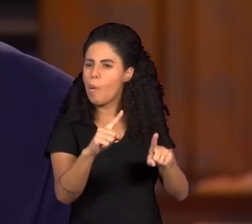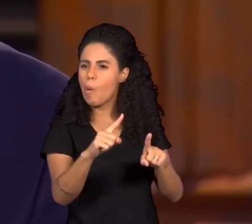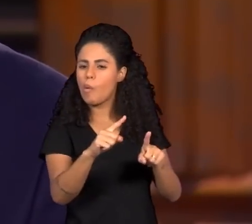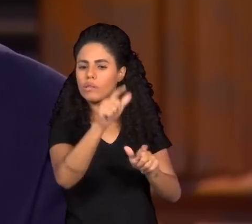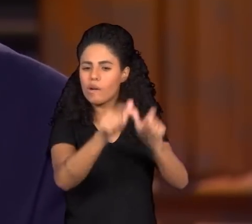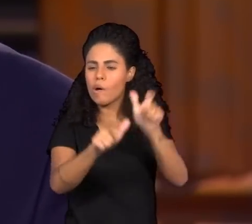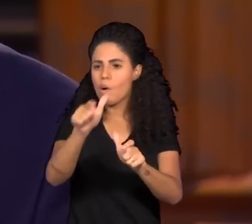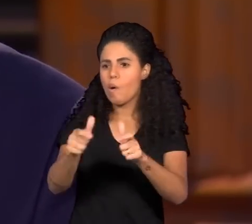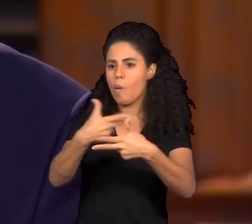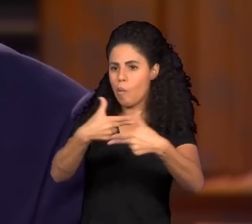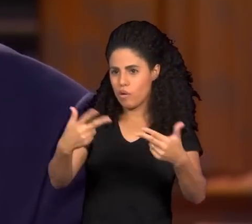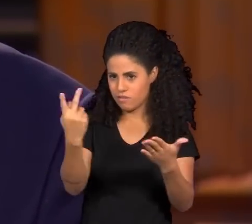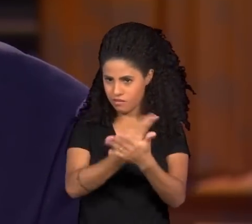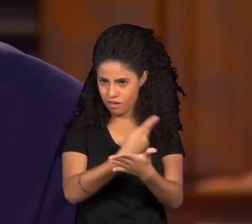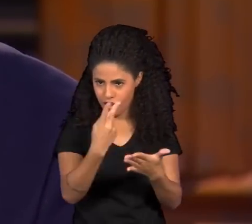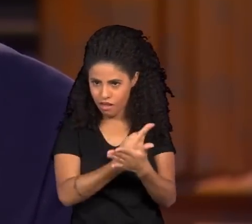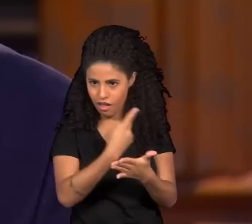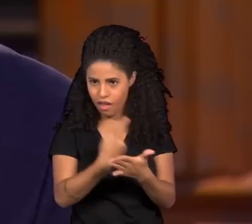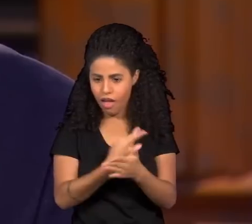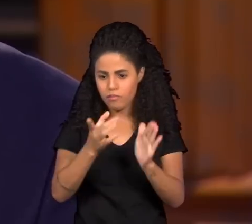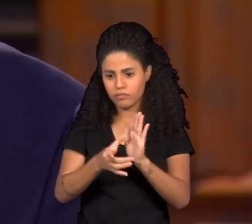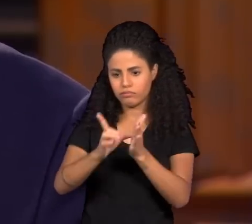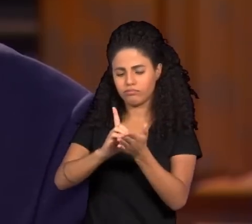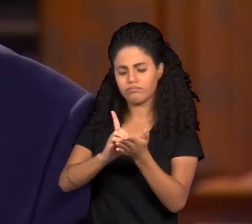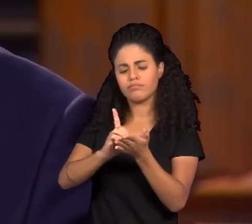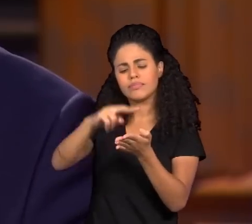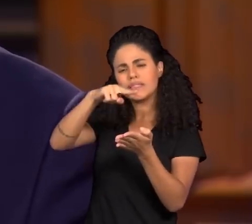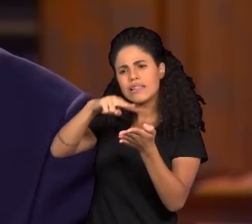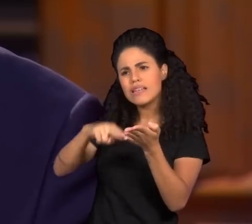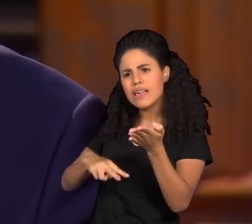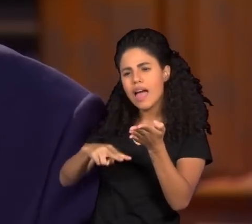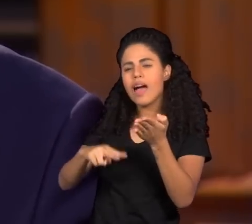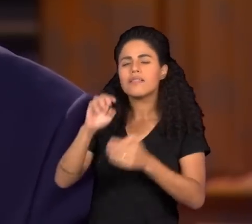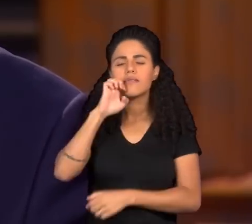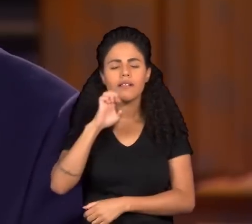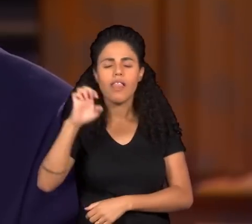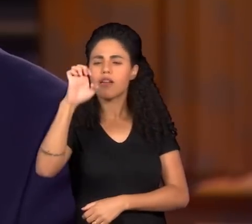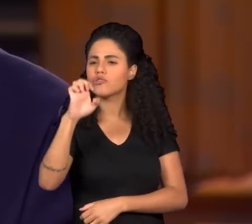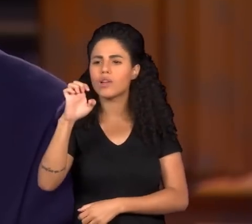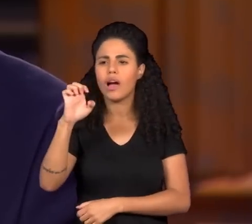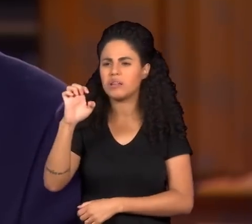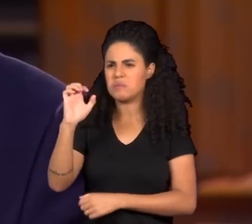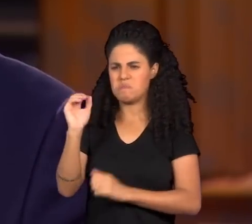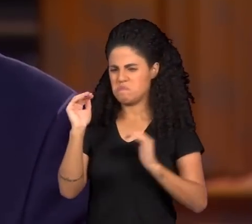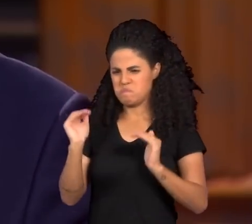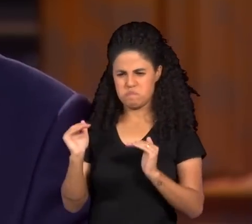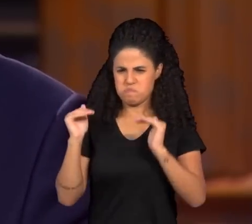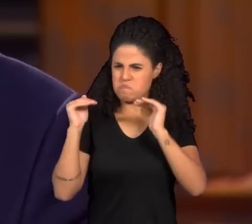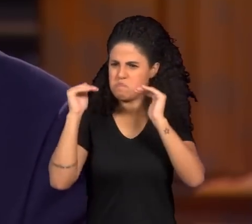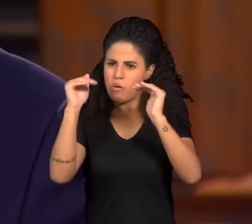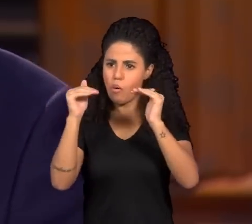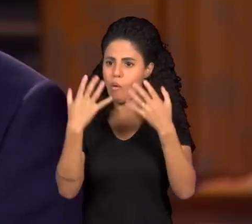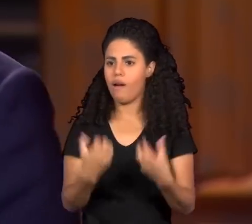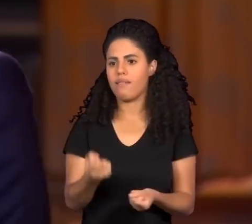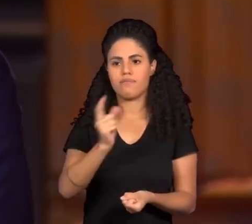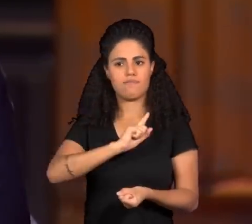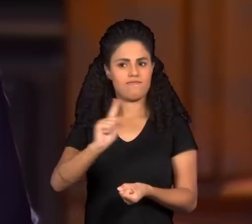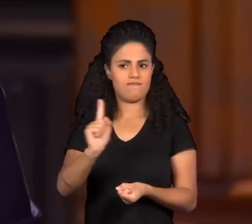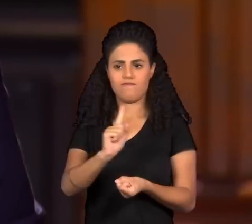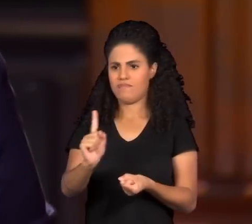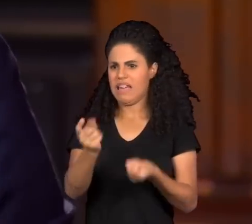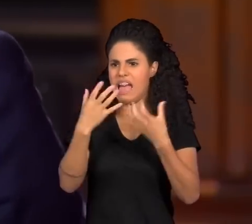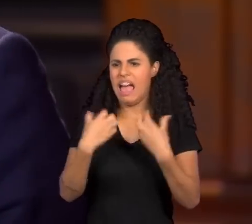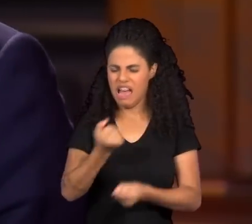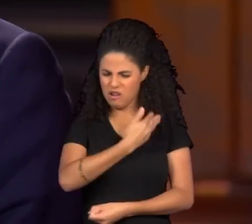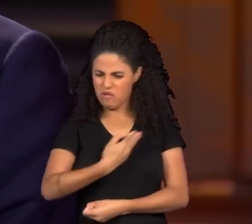Provérbios, Eclesiástico, há um governo sem inteligência, um governo autoritário. É inadmissível. Ele não fala de governo,